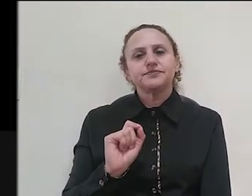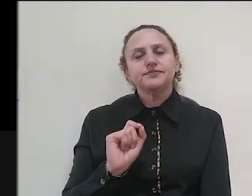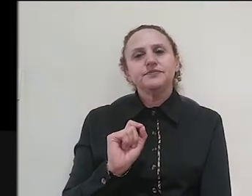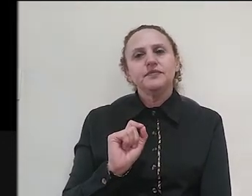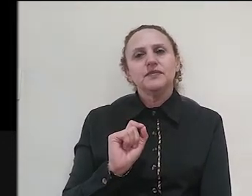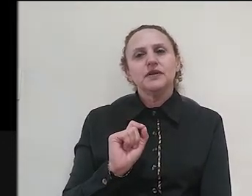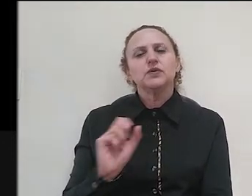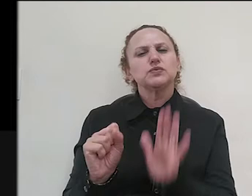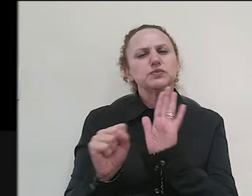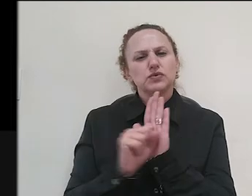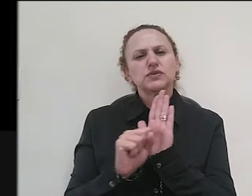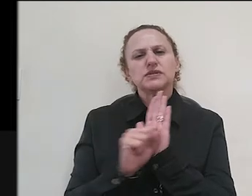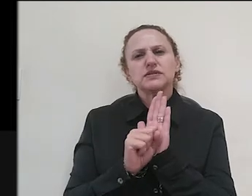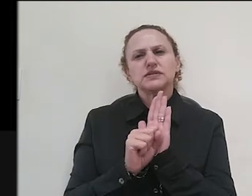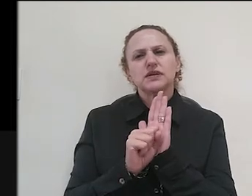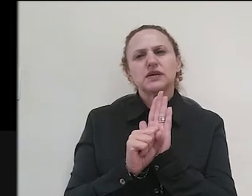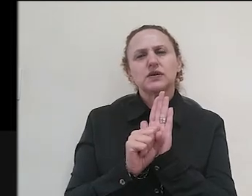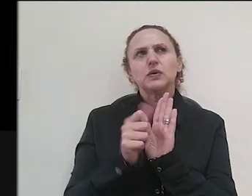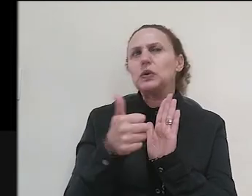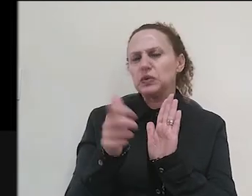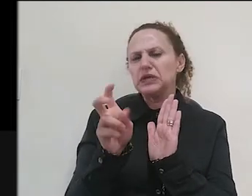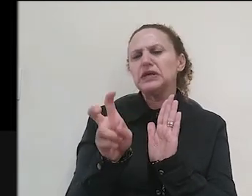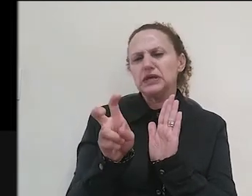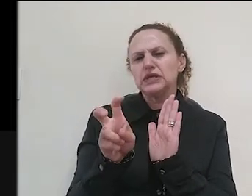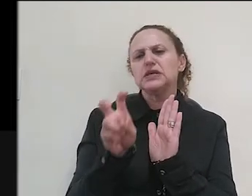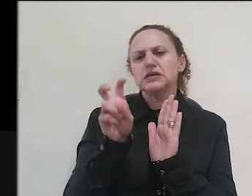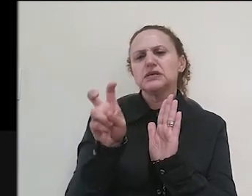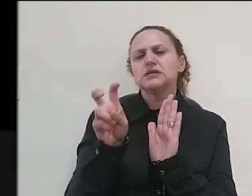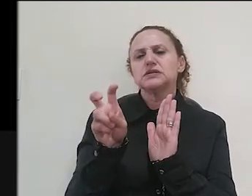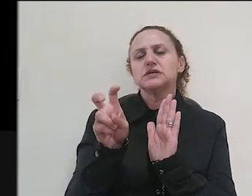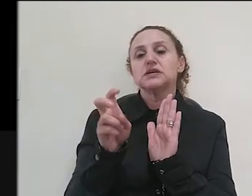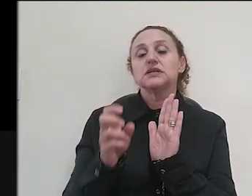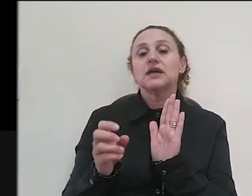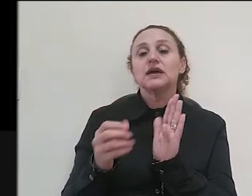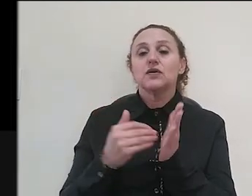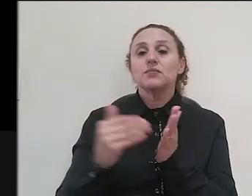até o século XV, né, no Renascimento.